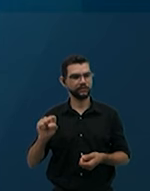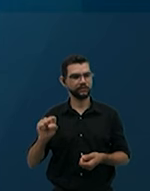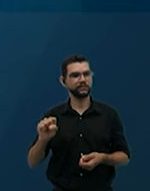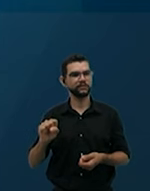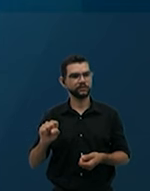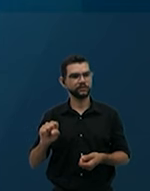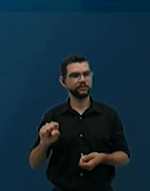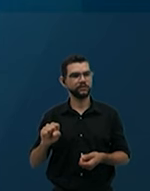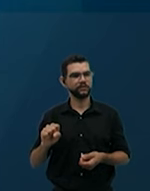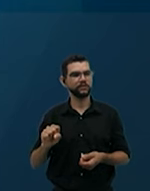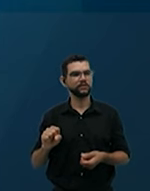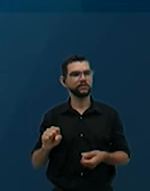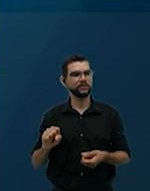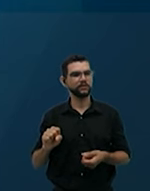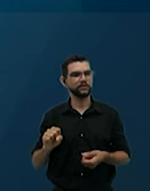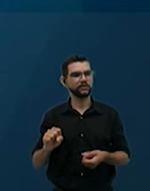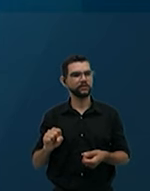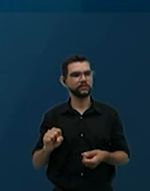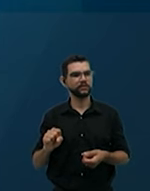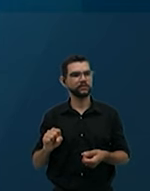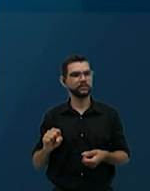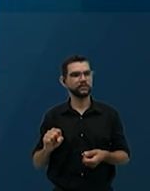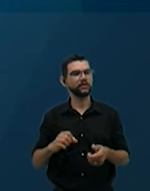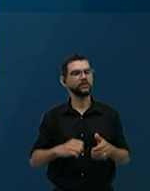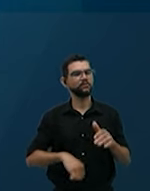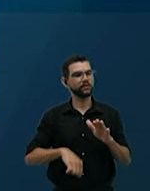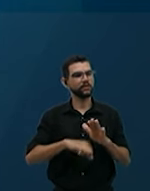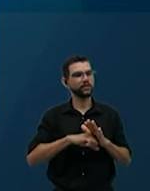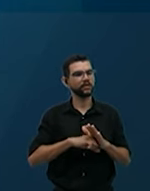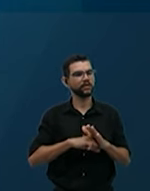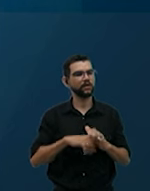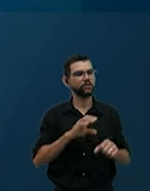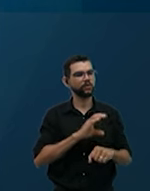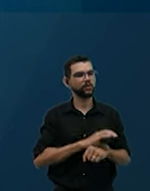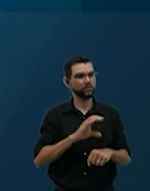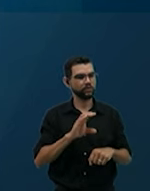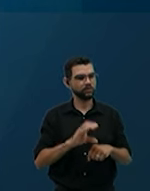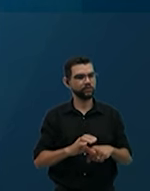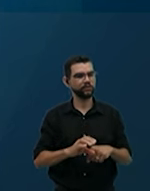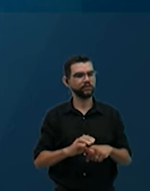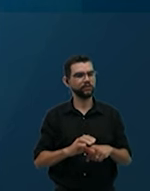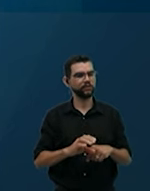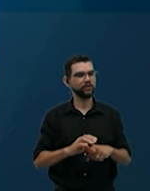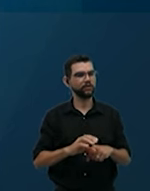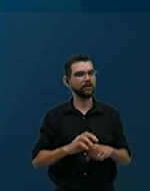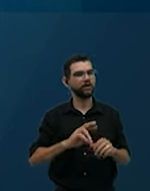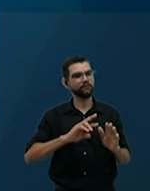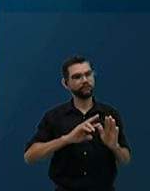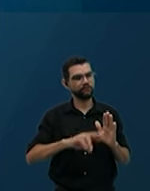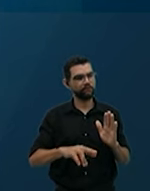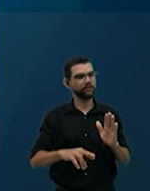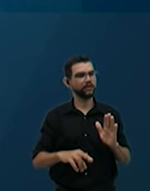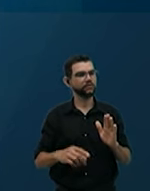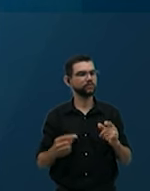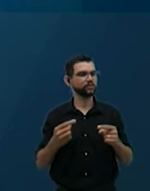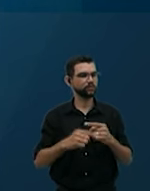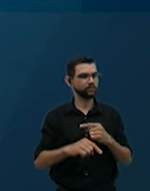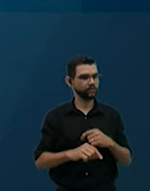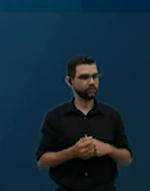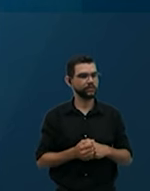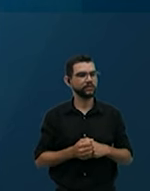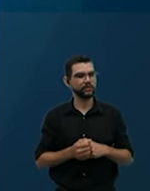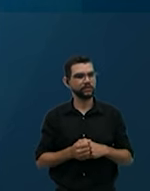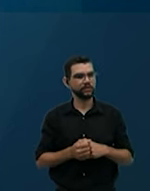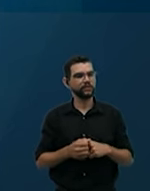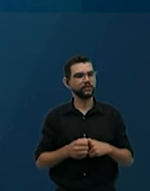405, 407, 884 do Código Civil, 240, 312 do CPC, defendendo que esses, os juros moratórios, devem incidir